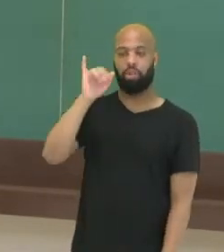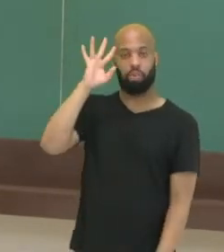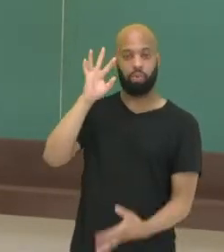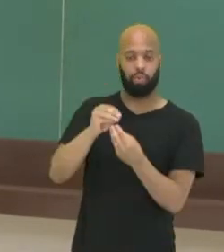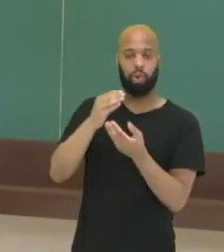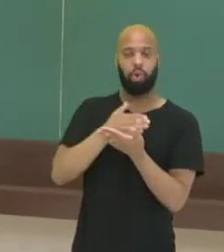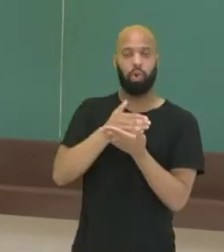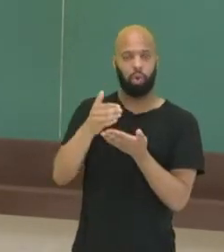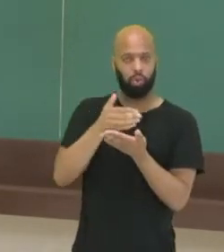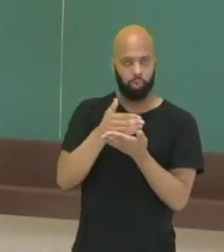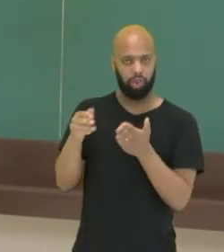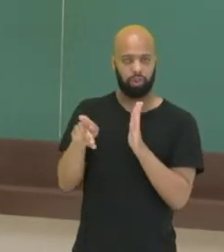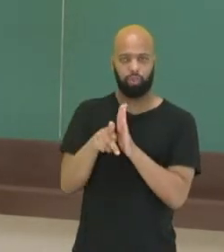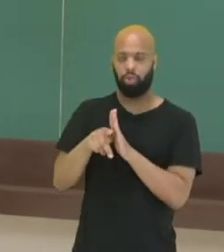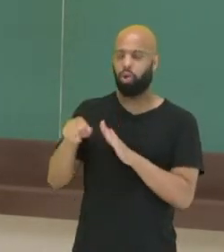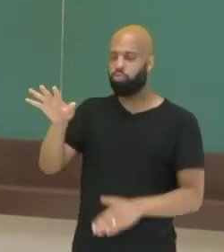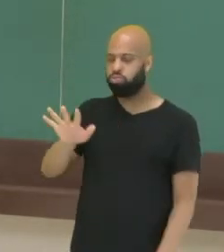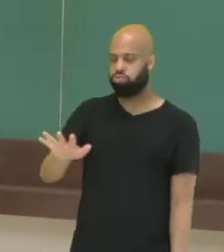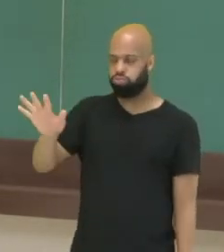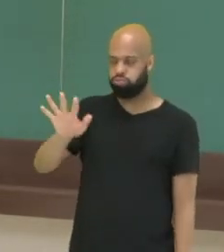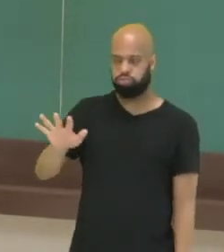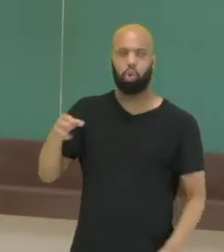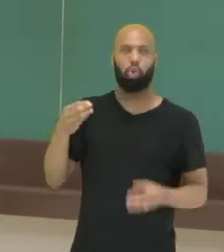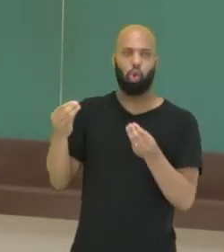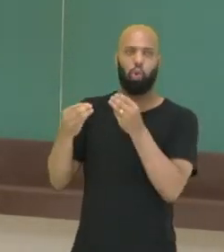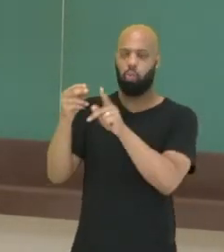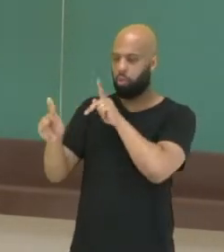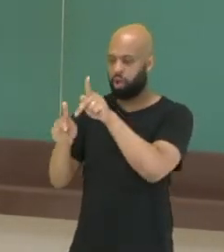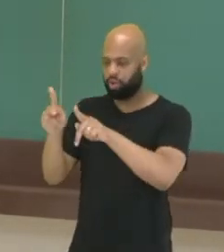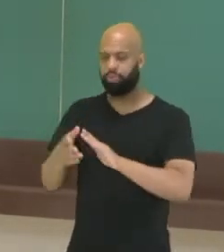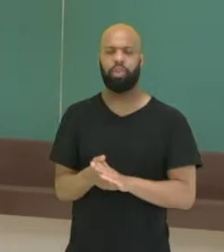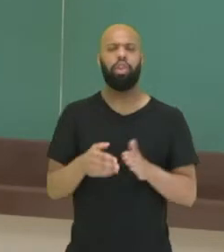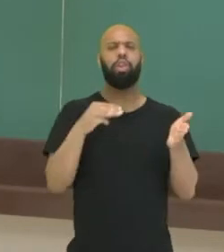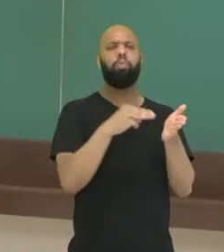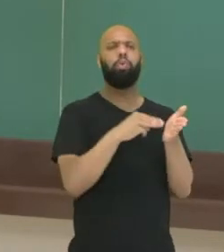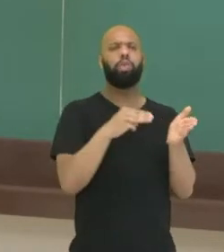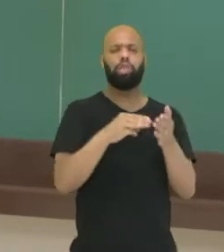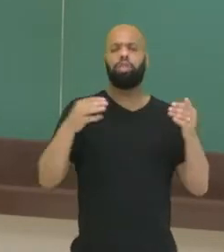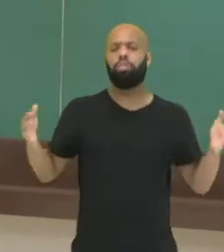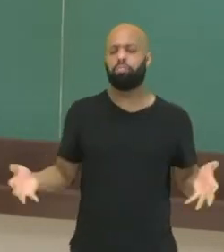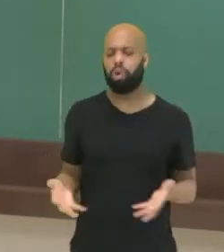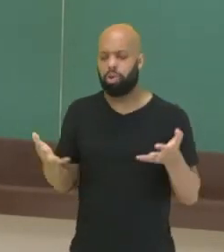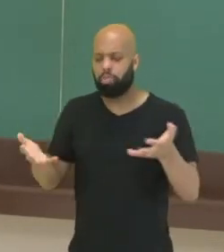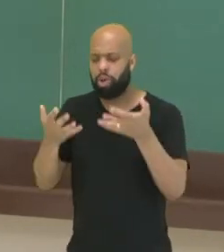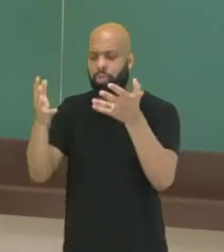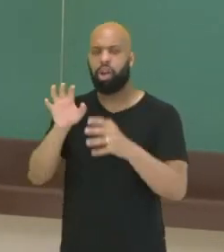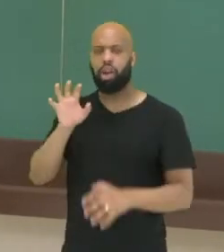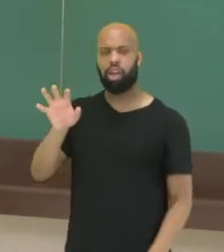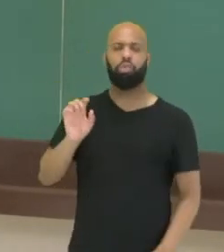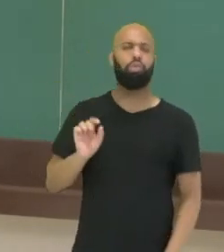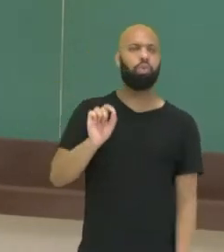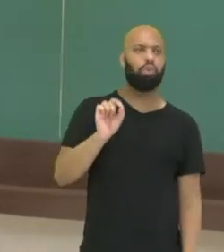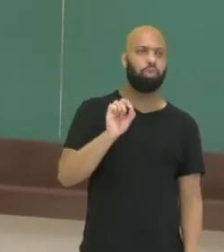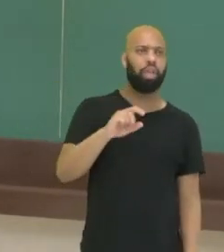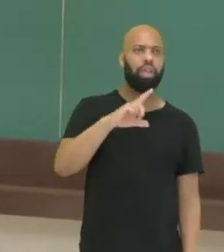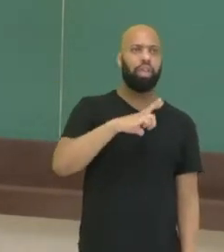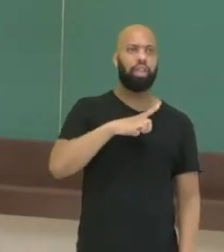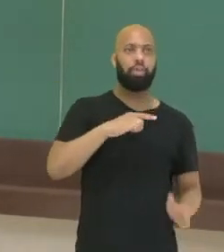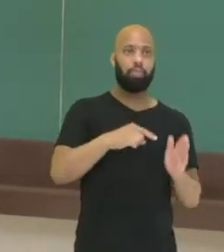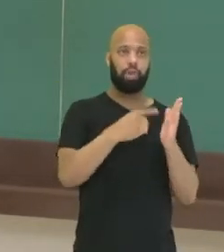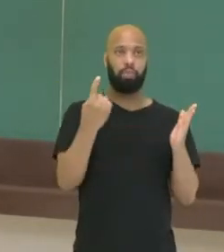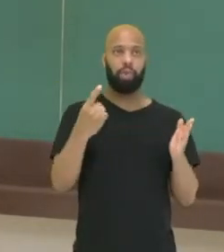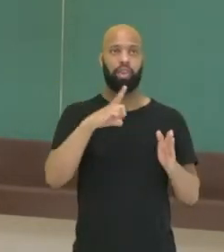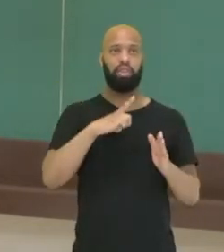o início da ocupação da região. E entre os motivos que impulsionaram essa ocupação, nós vamos ter, primeiro,